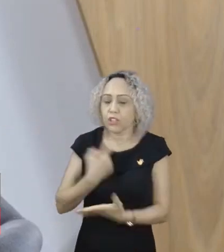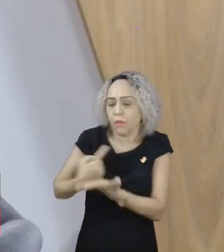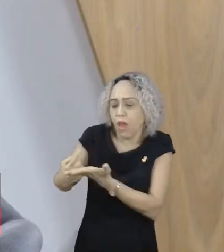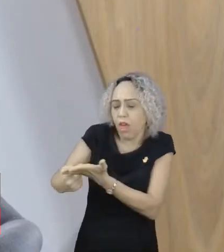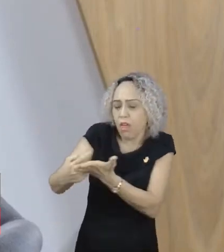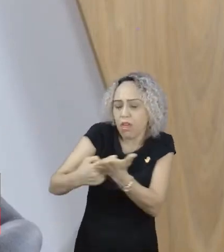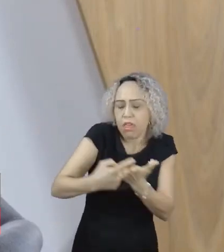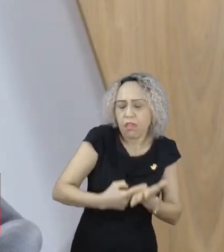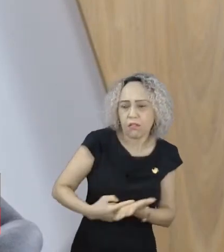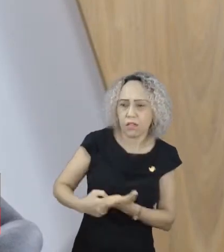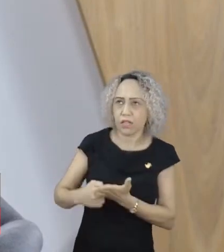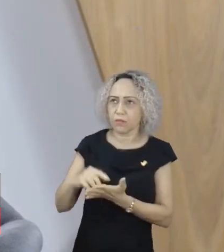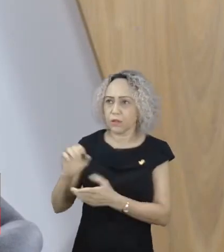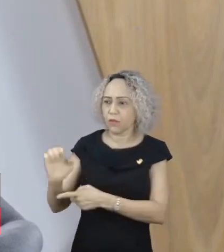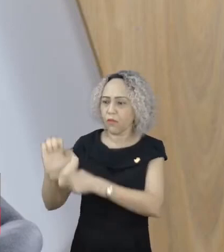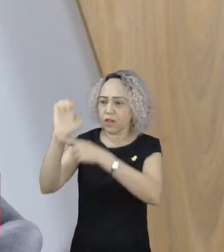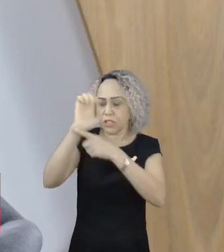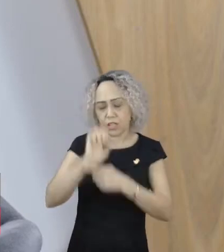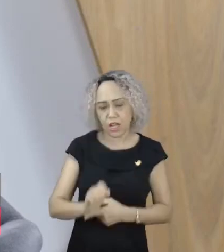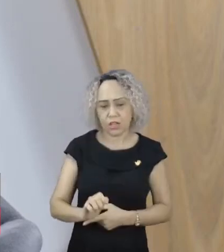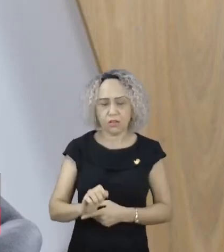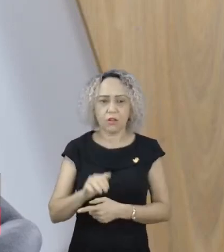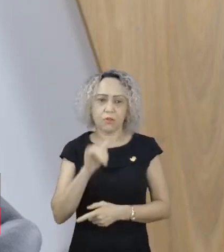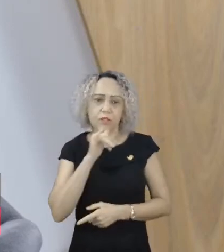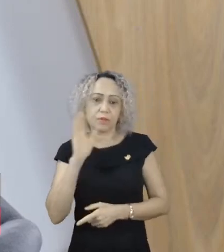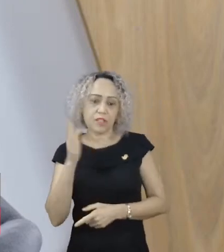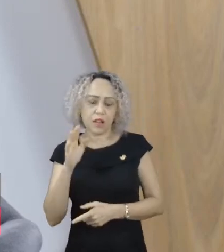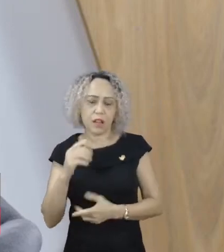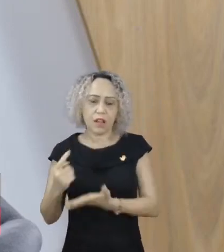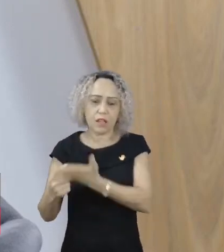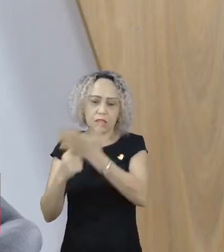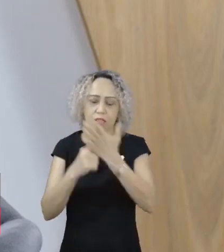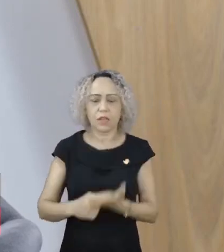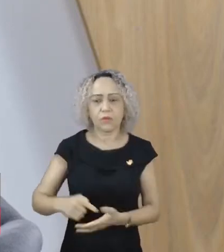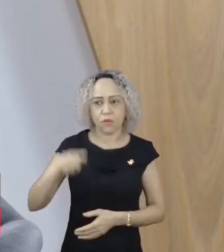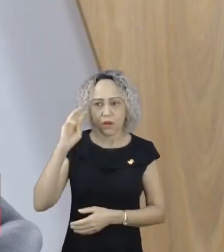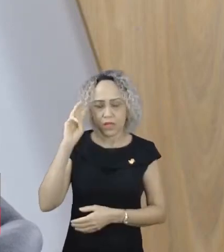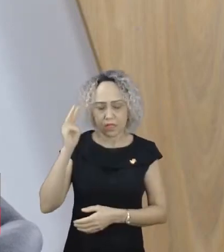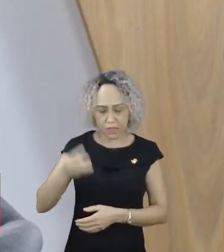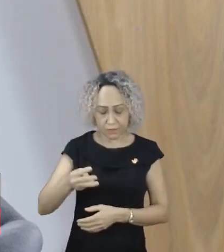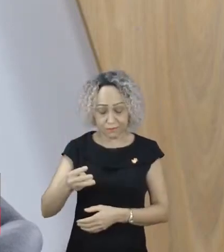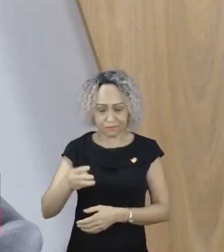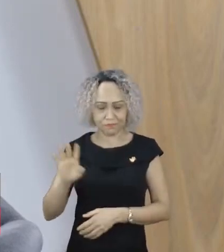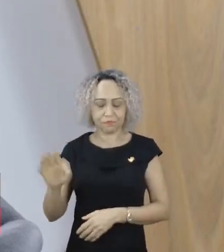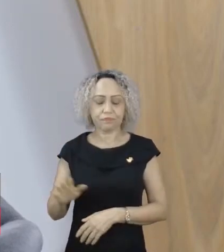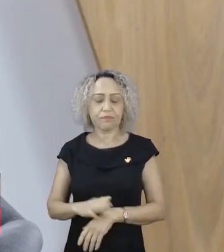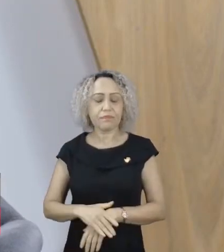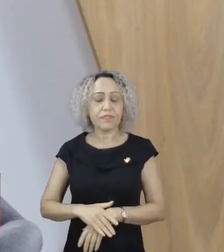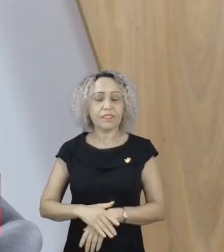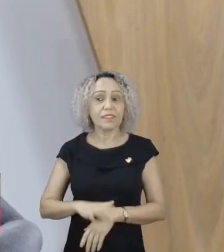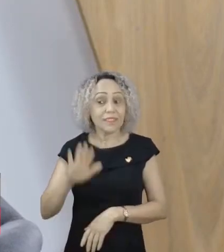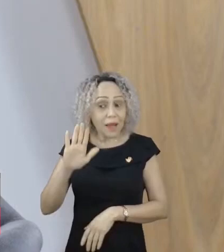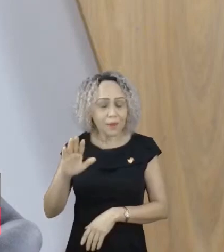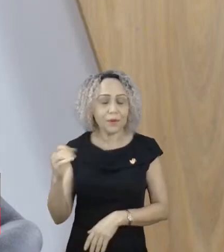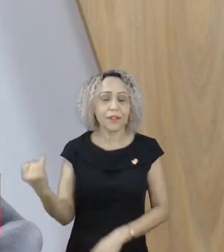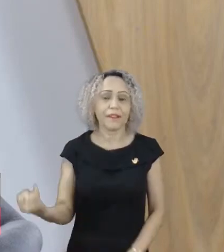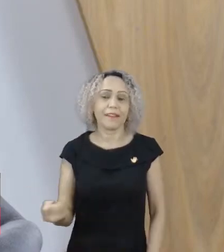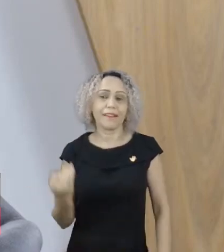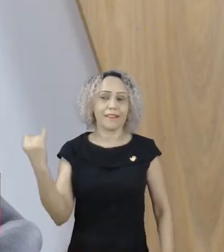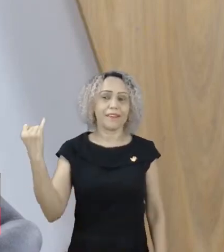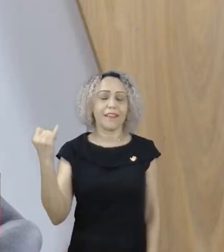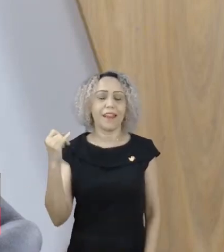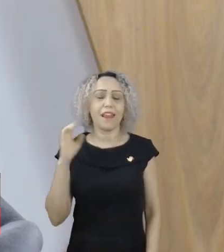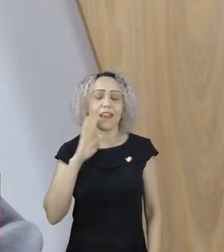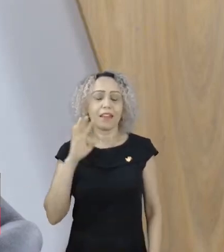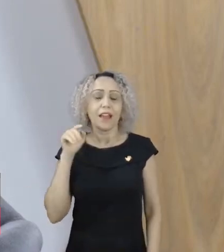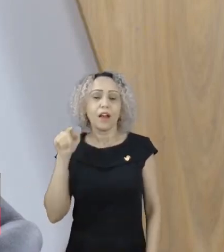assinados. E o que é mais interessante nisso é que os estados começaram a fazer para os seus contratos também. Que é um pouco a nossa ideia de que o